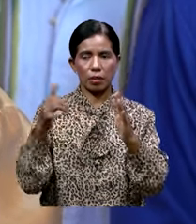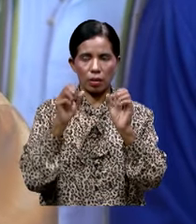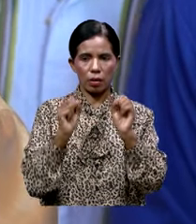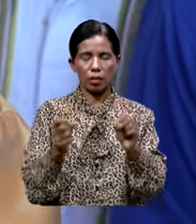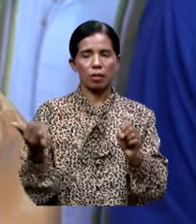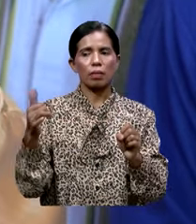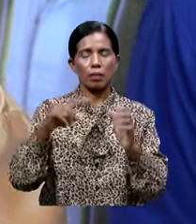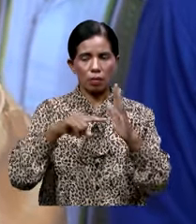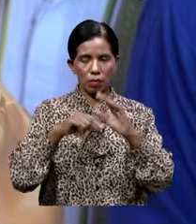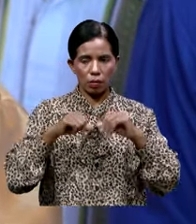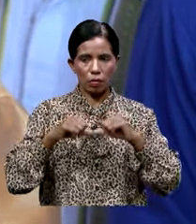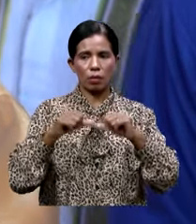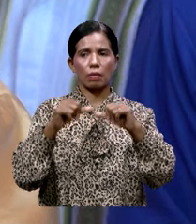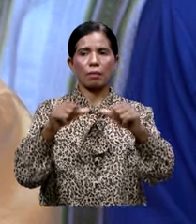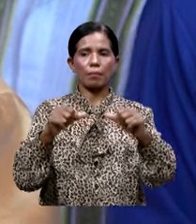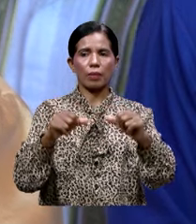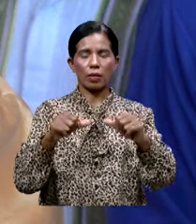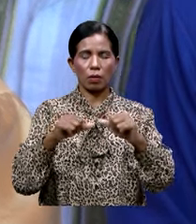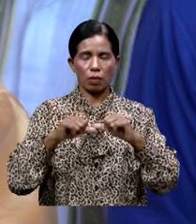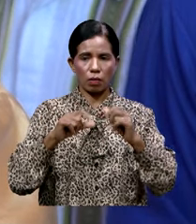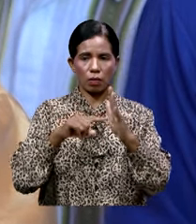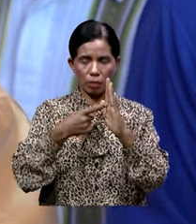ser ele arrufa de